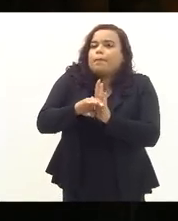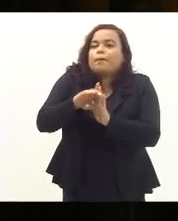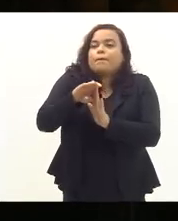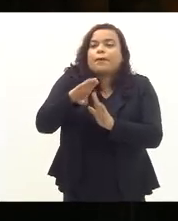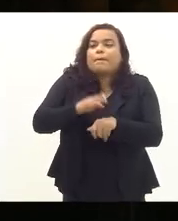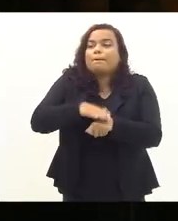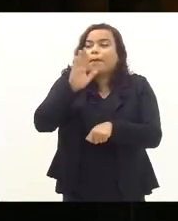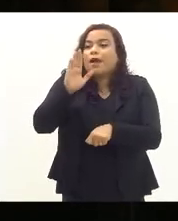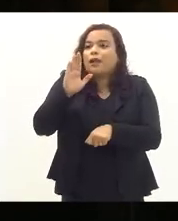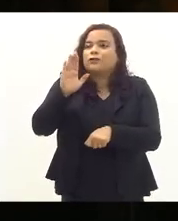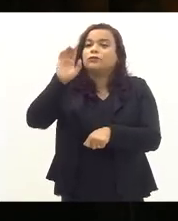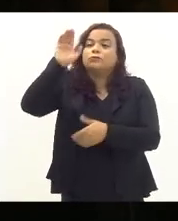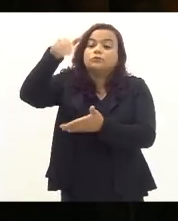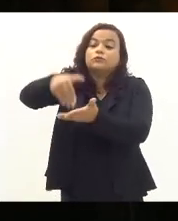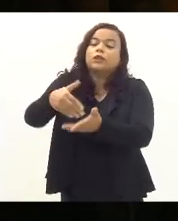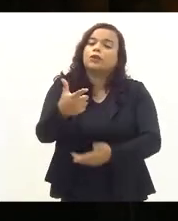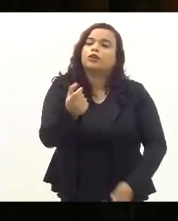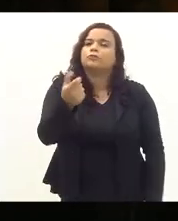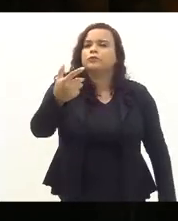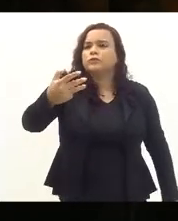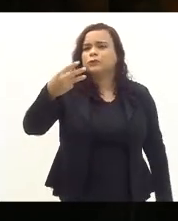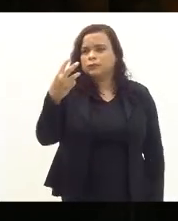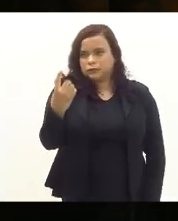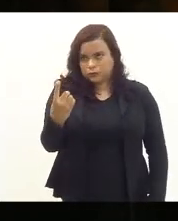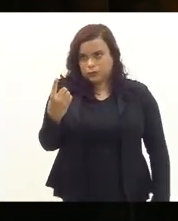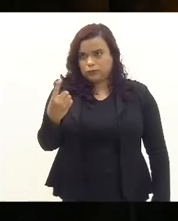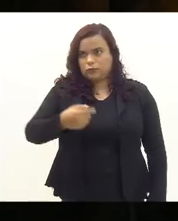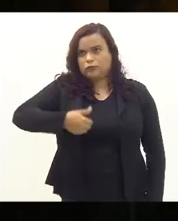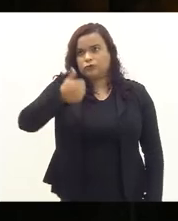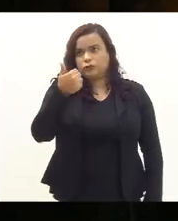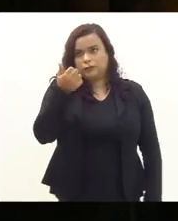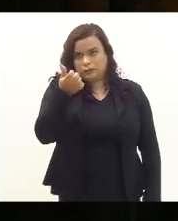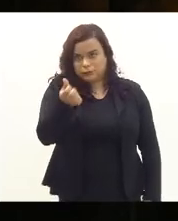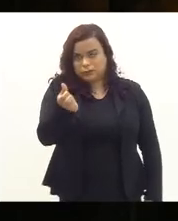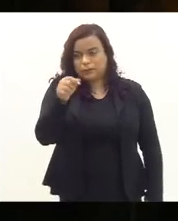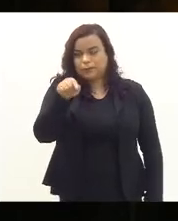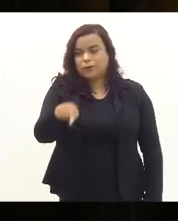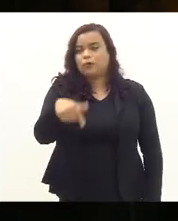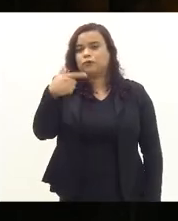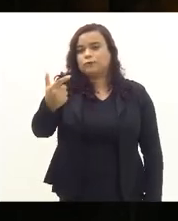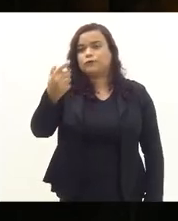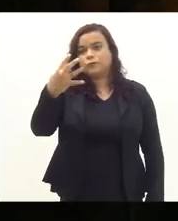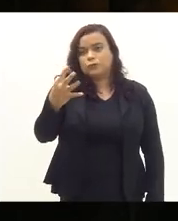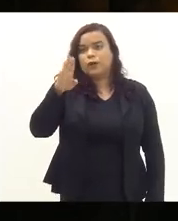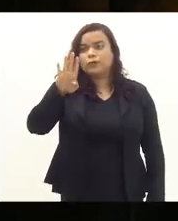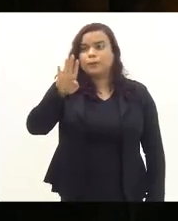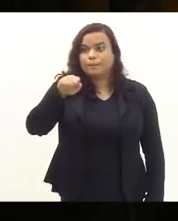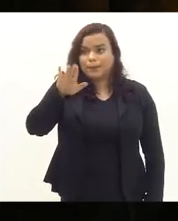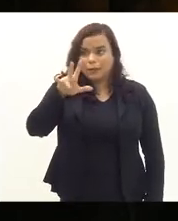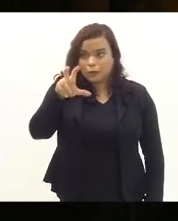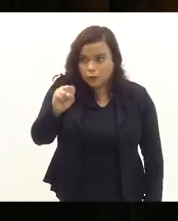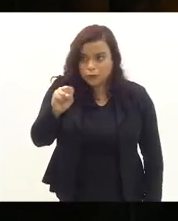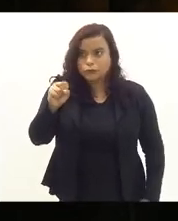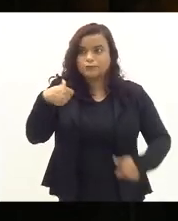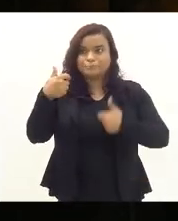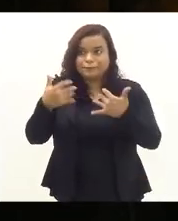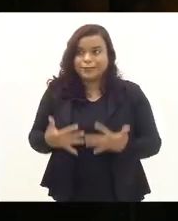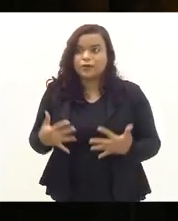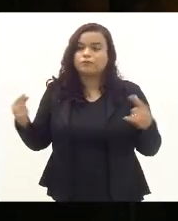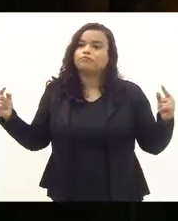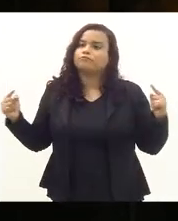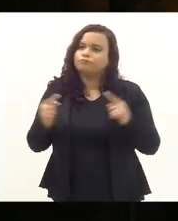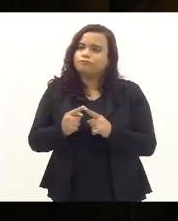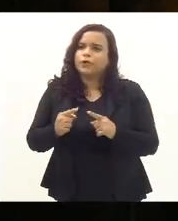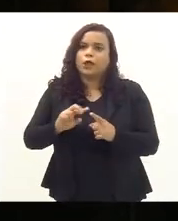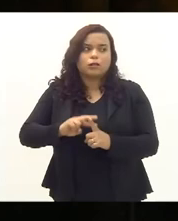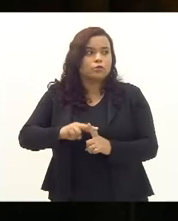2031 com 16 pontos 24 milhões sendo este montante correspondente a mais que